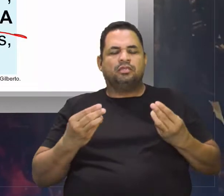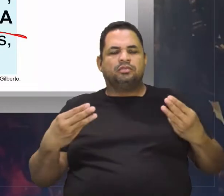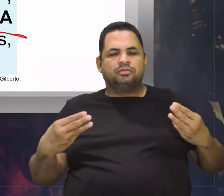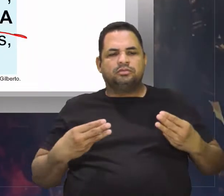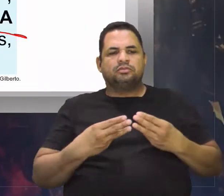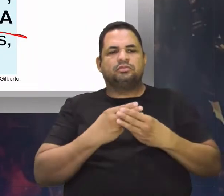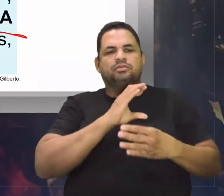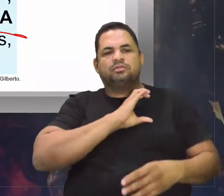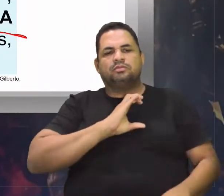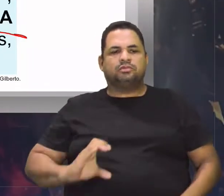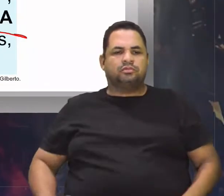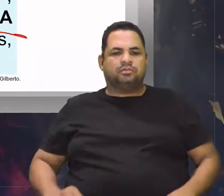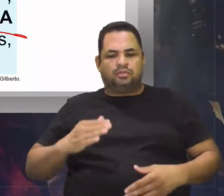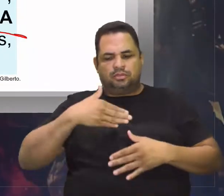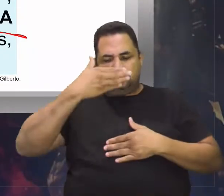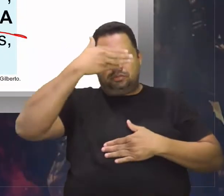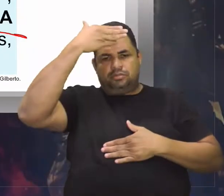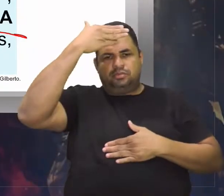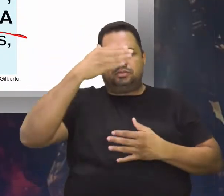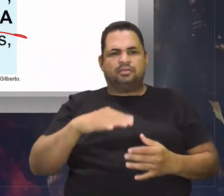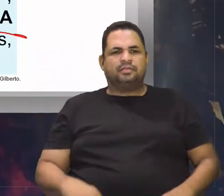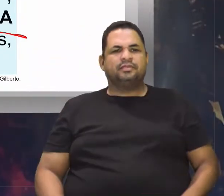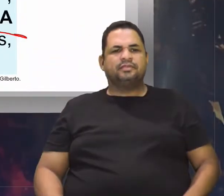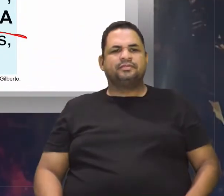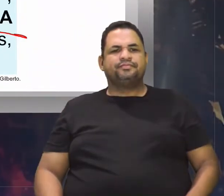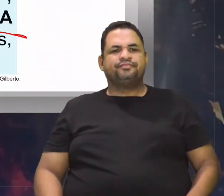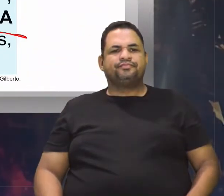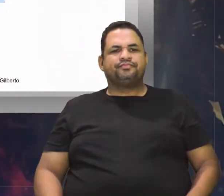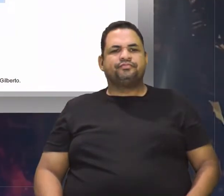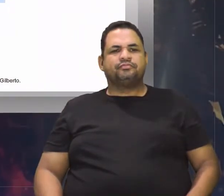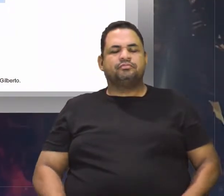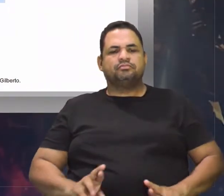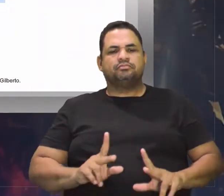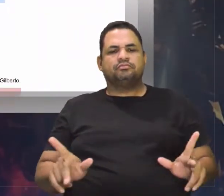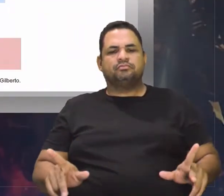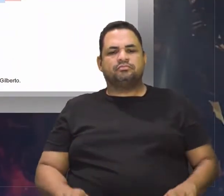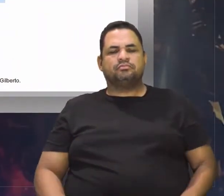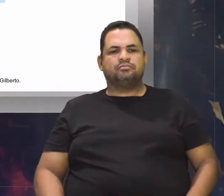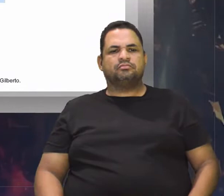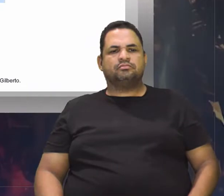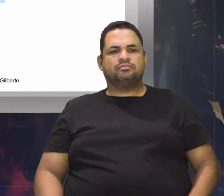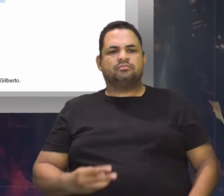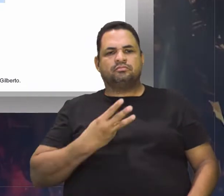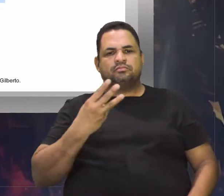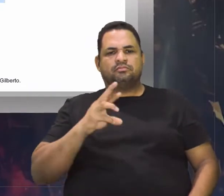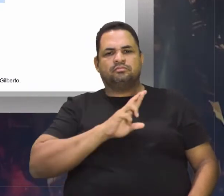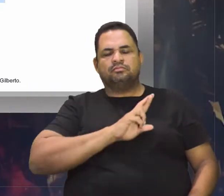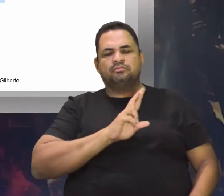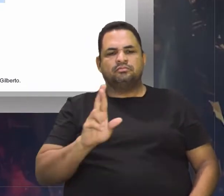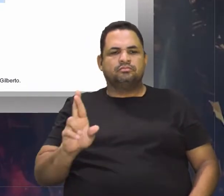cristianismo e o islamismo. Essa é a simples diferença. São 3